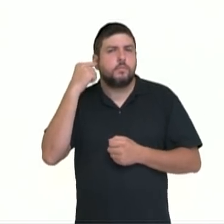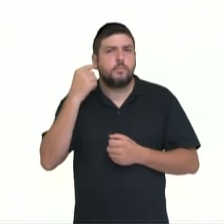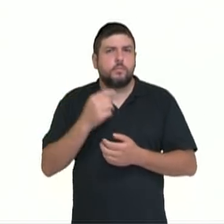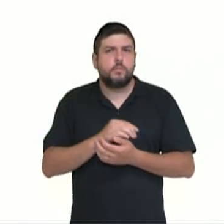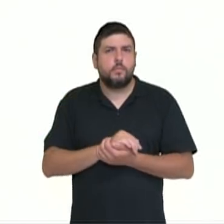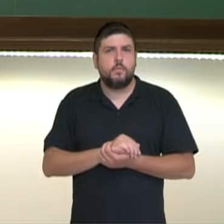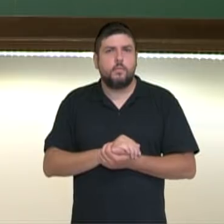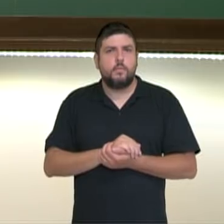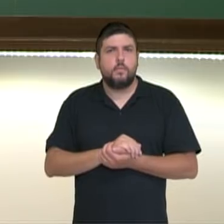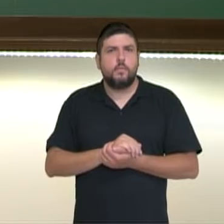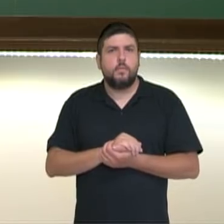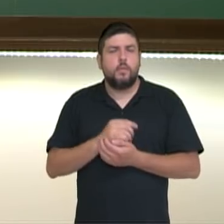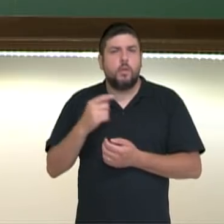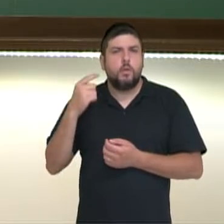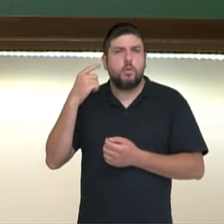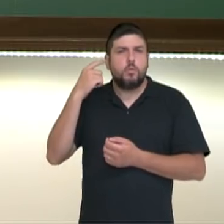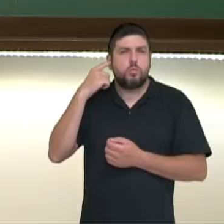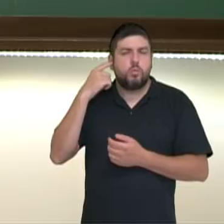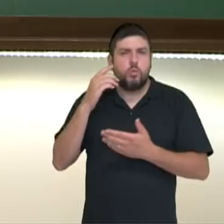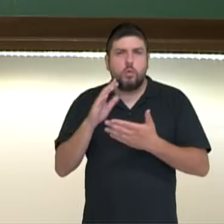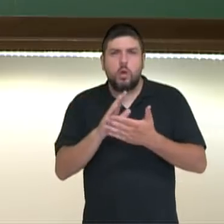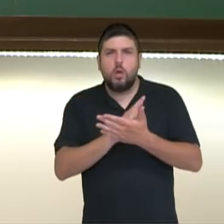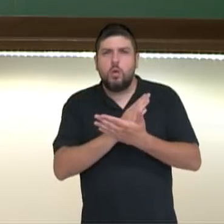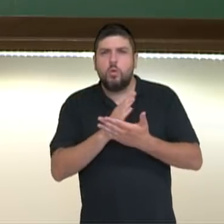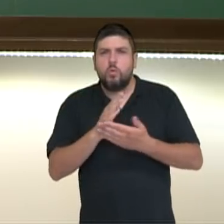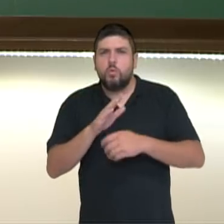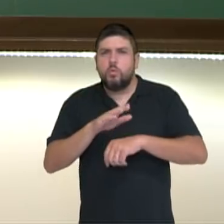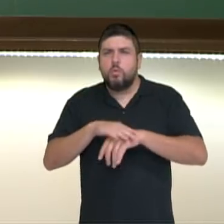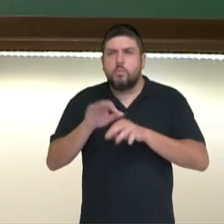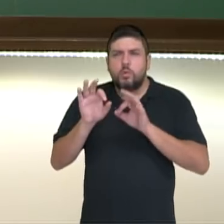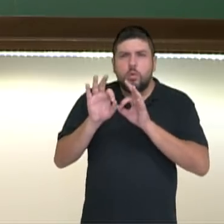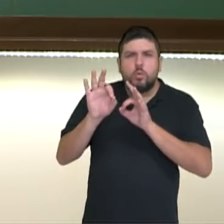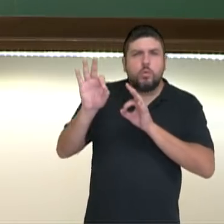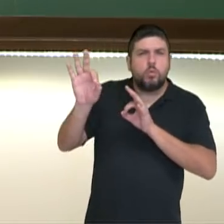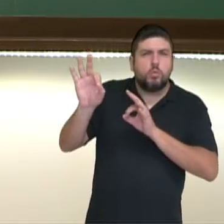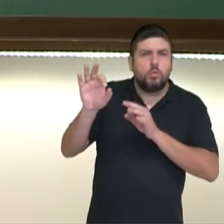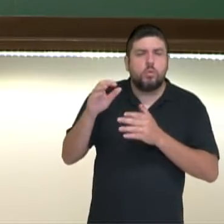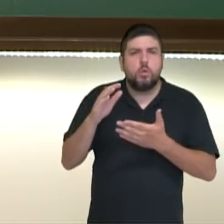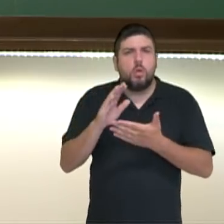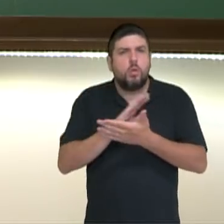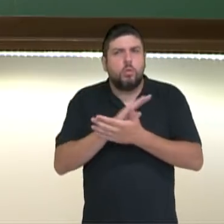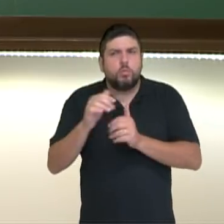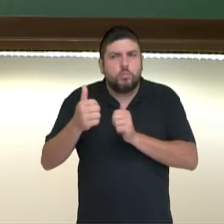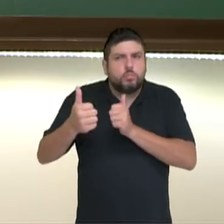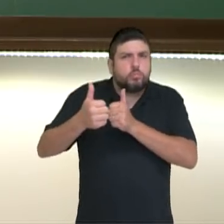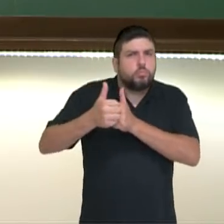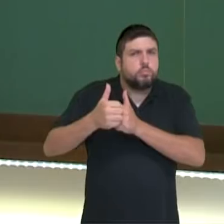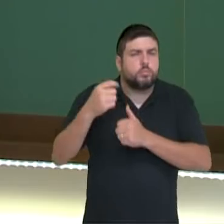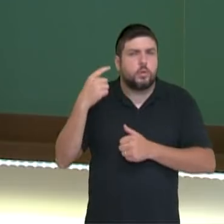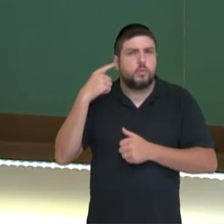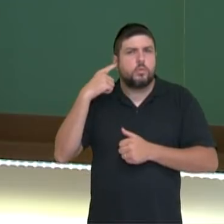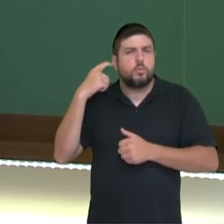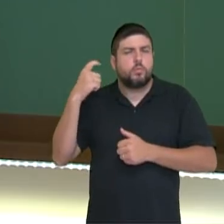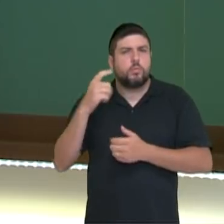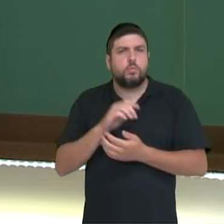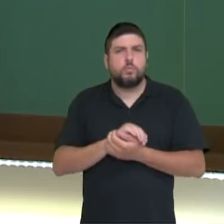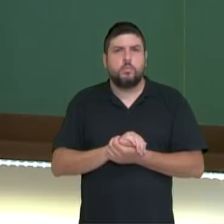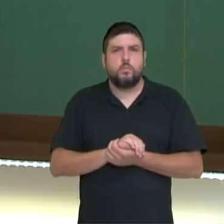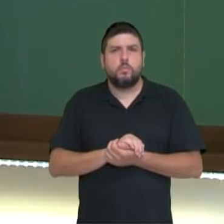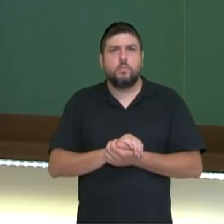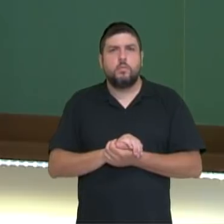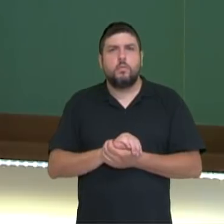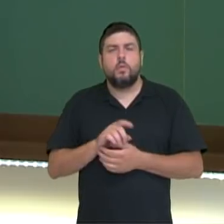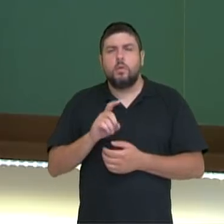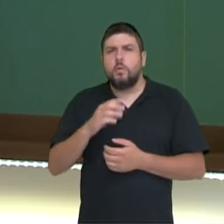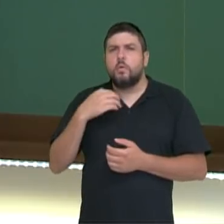os sons mais distantes, os sons mais próximos a você? Você sabe quais